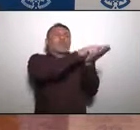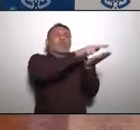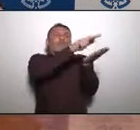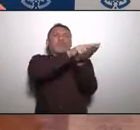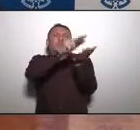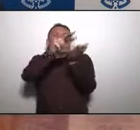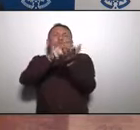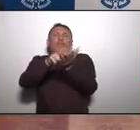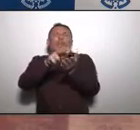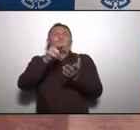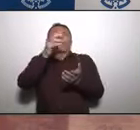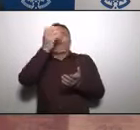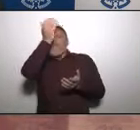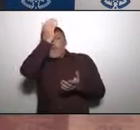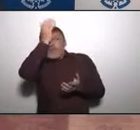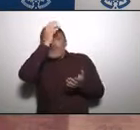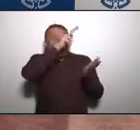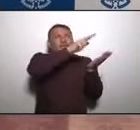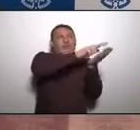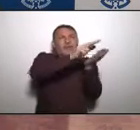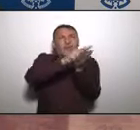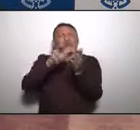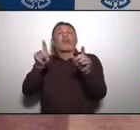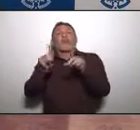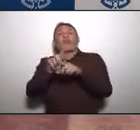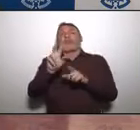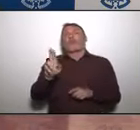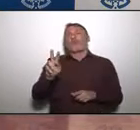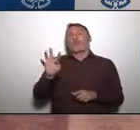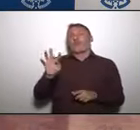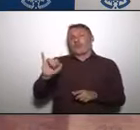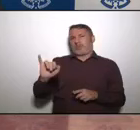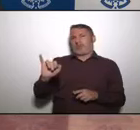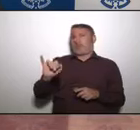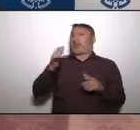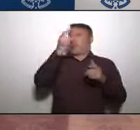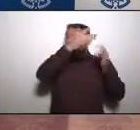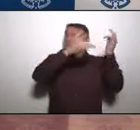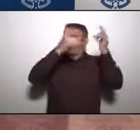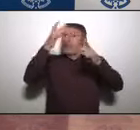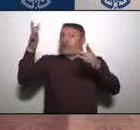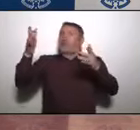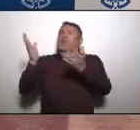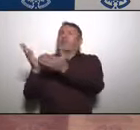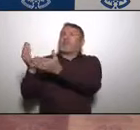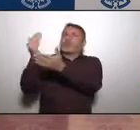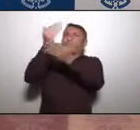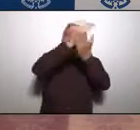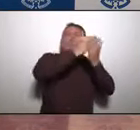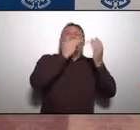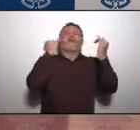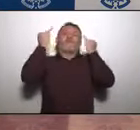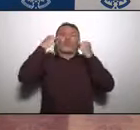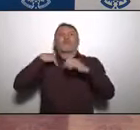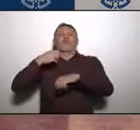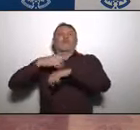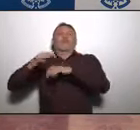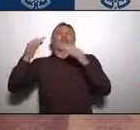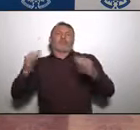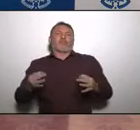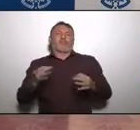leitos de enfermaria, e pessoas internadas em UTI. Esse é o dado que melhor representa, porque quando a pessoa precisa